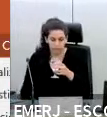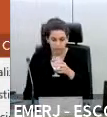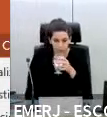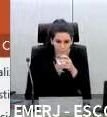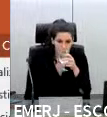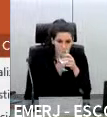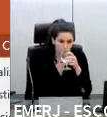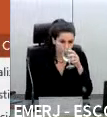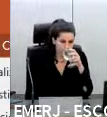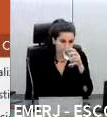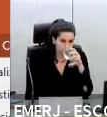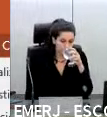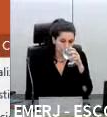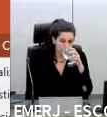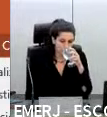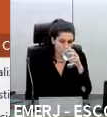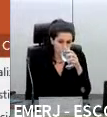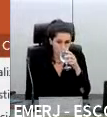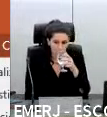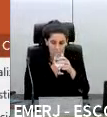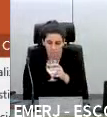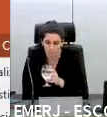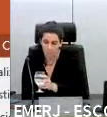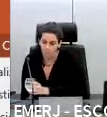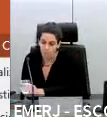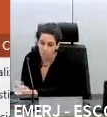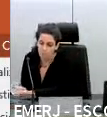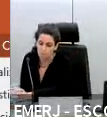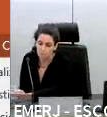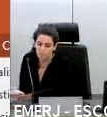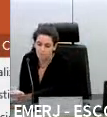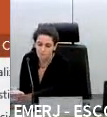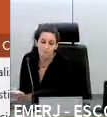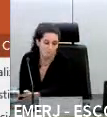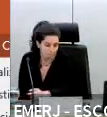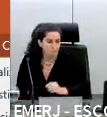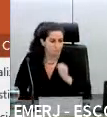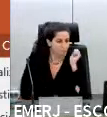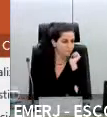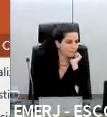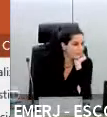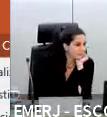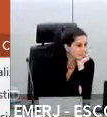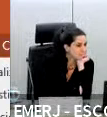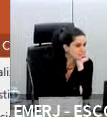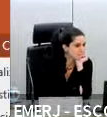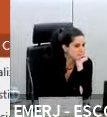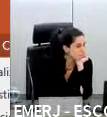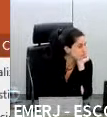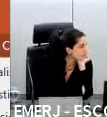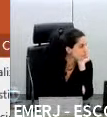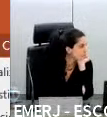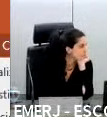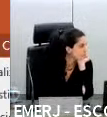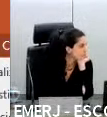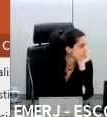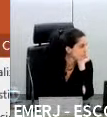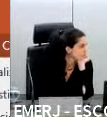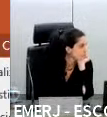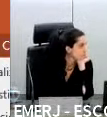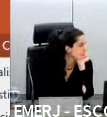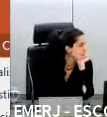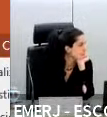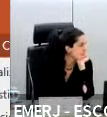justiça. Então, eu fiquei muito feliz de poder até ser a terceira aqui, né, Lívia, a expor, porque aí a gente já tem uma